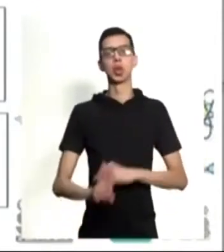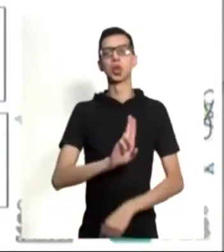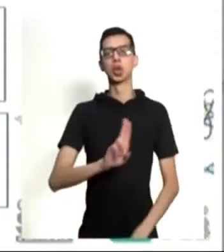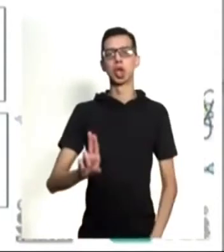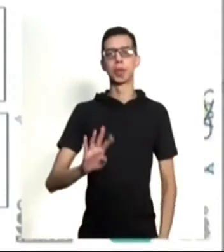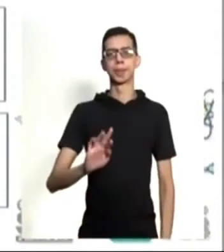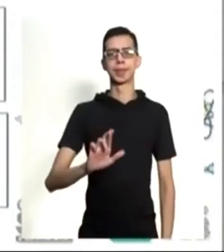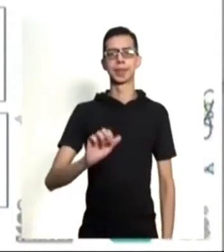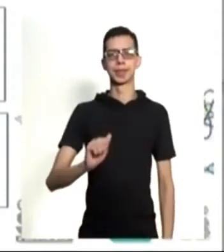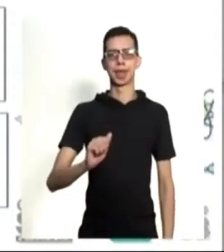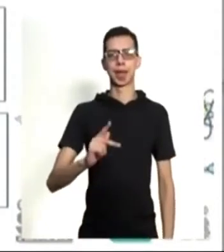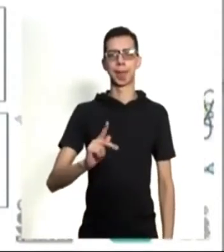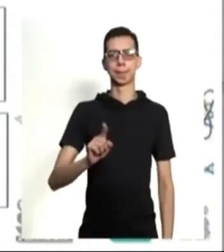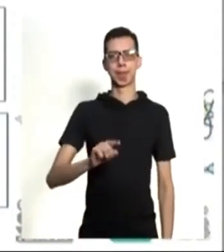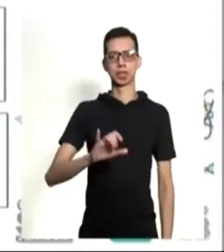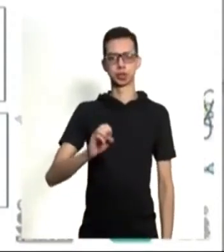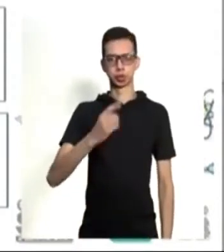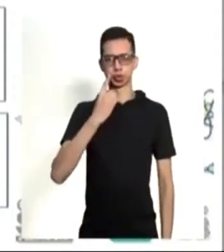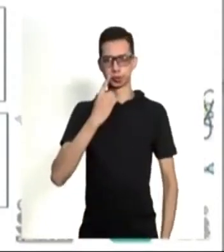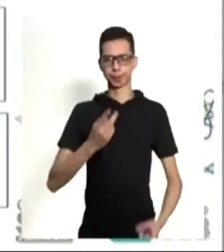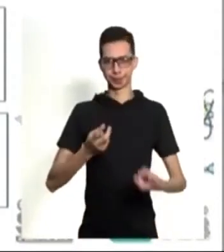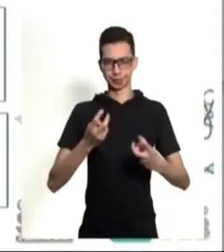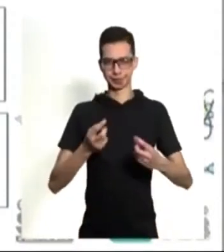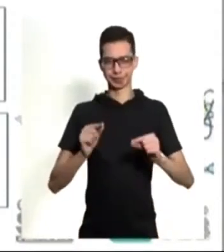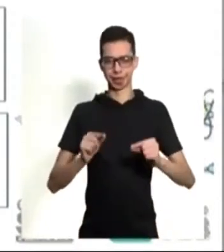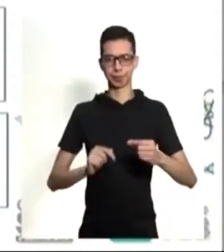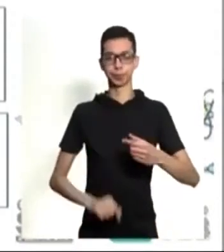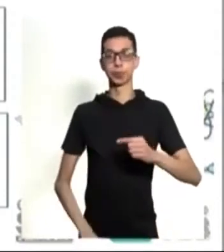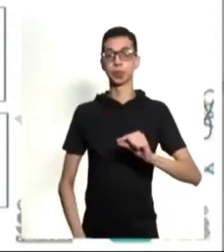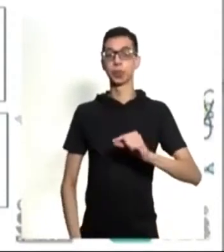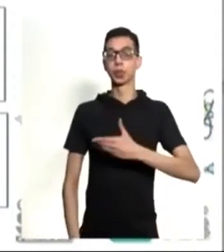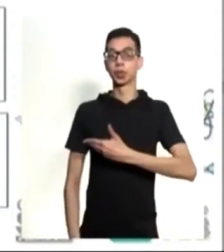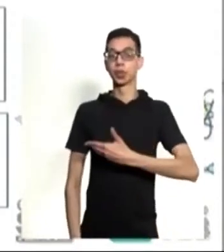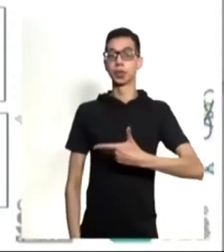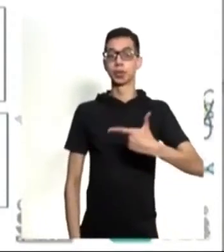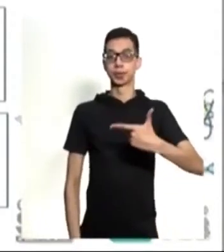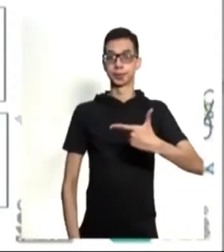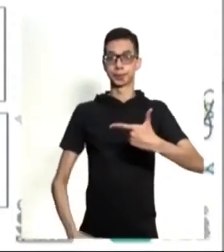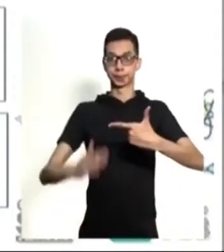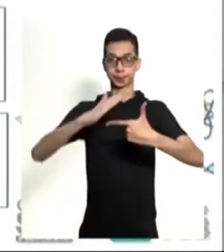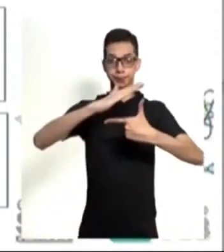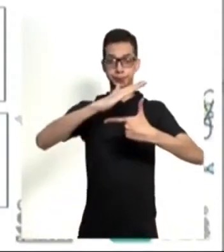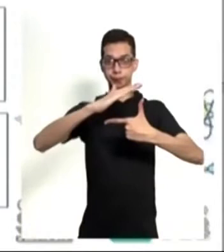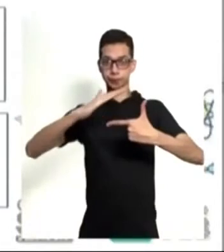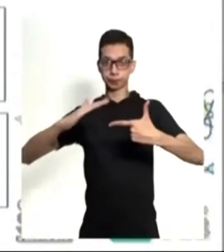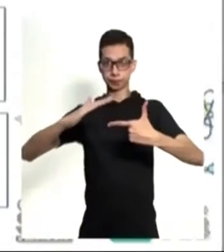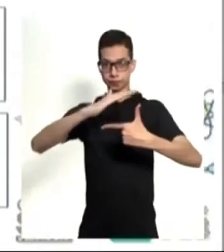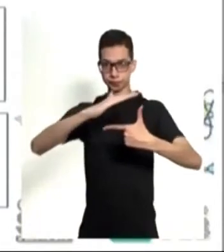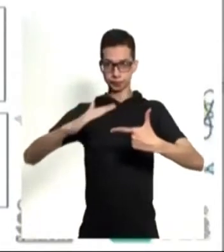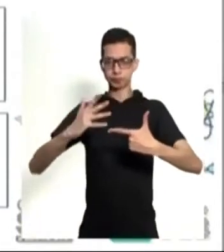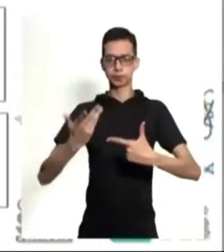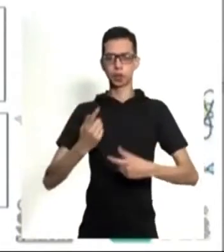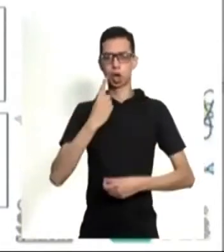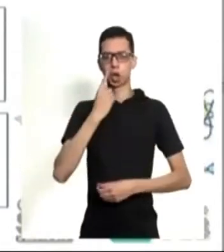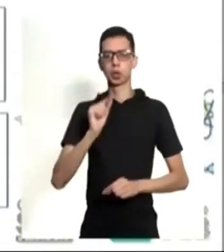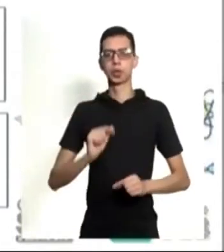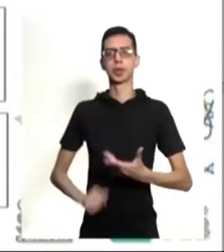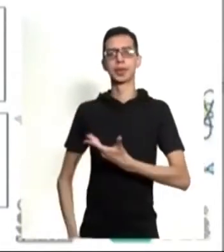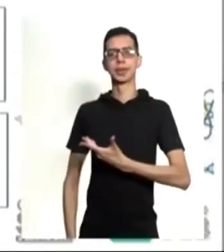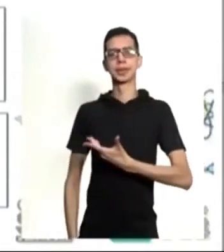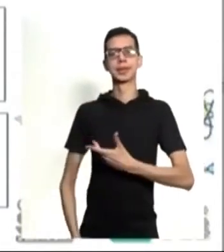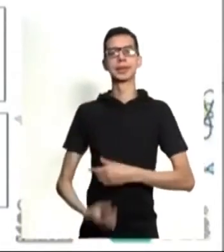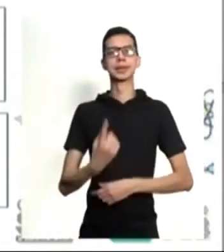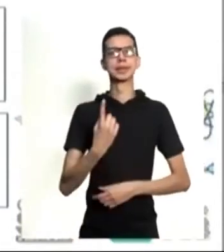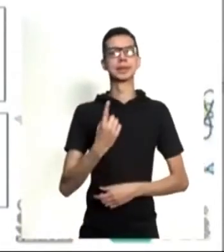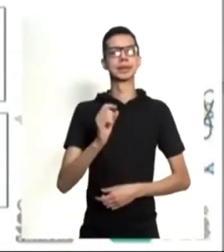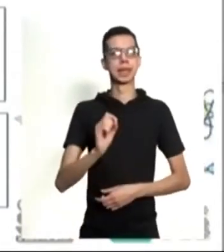trapézios. Olha a base maior do trapézio, que é 7, a base menor do trapézio, que é 3. A altura do trapézio, que é 10, é a distância entre as bases